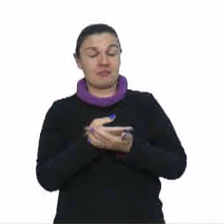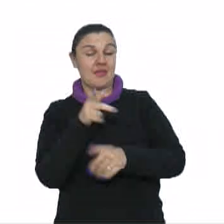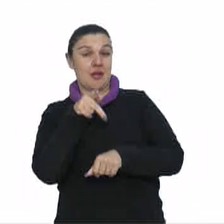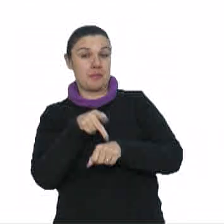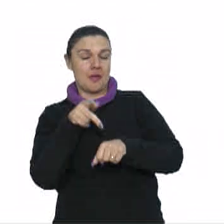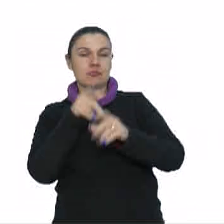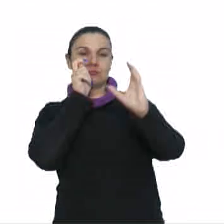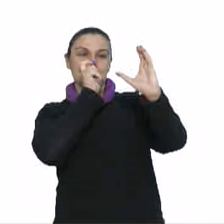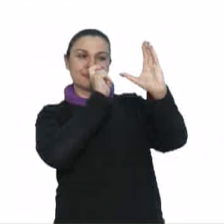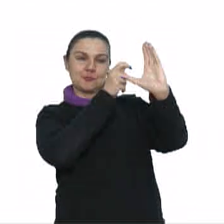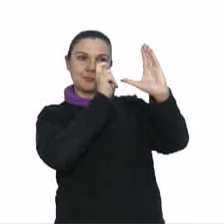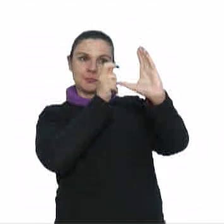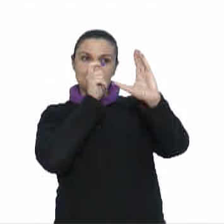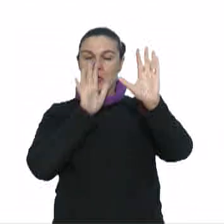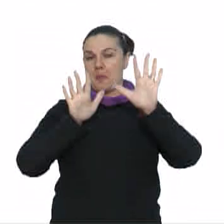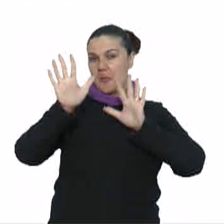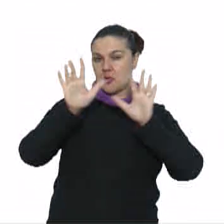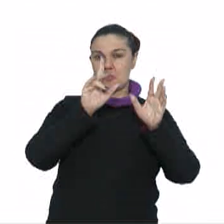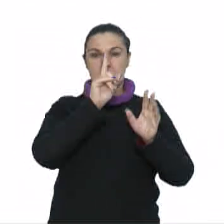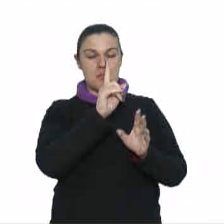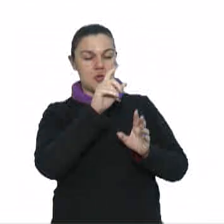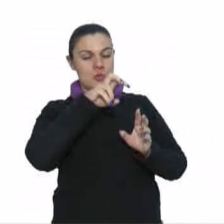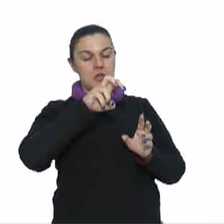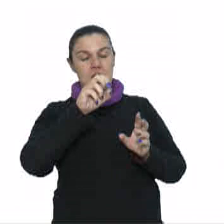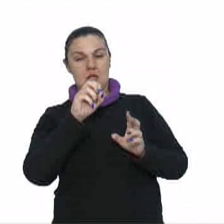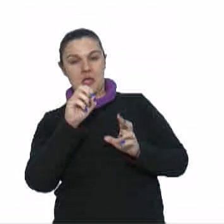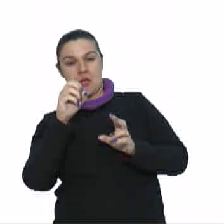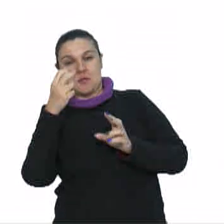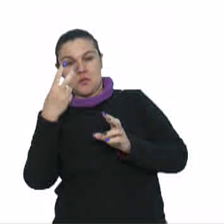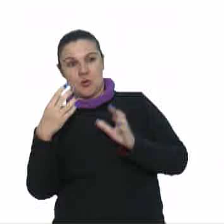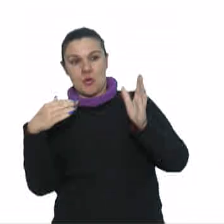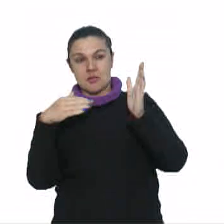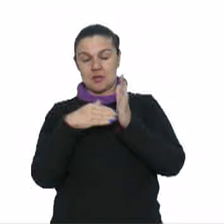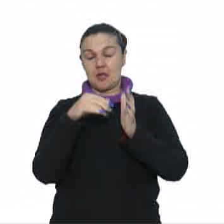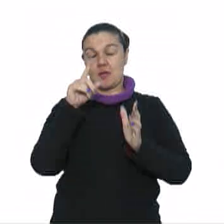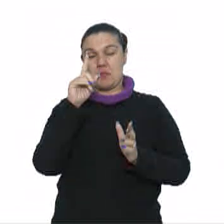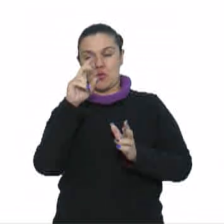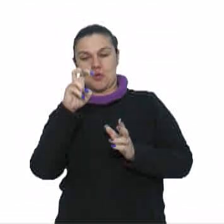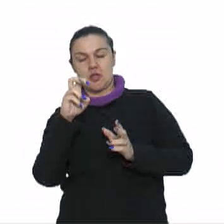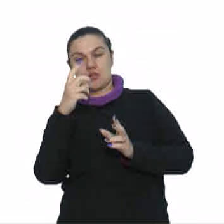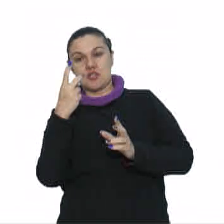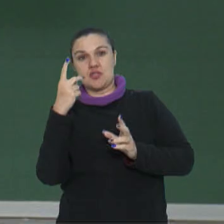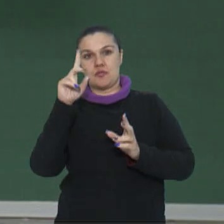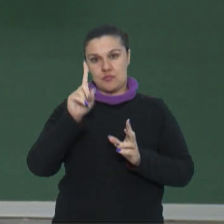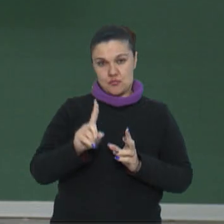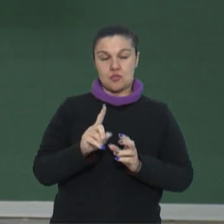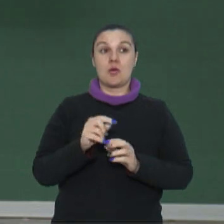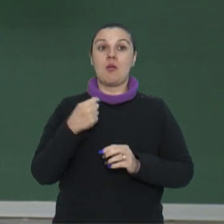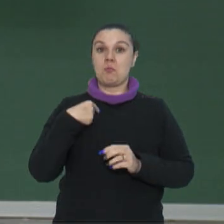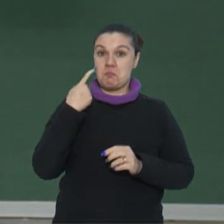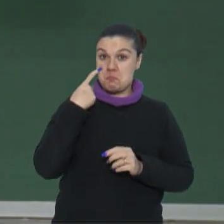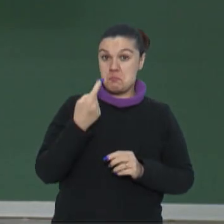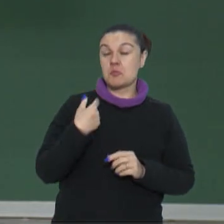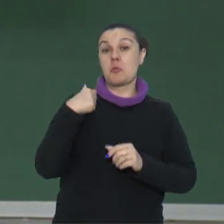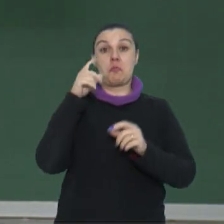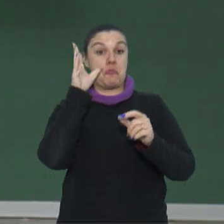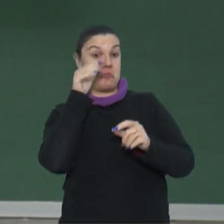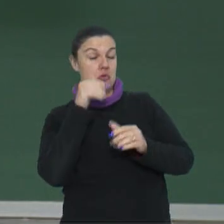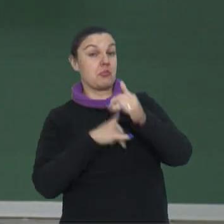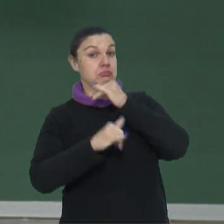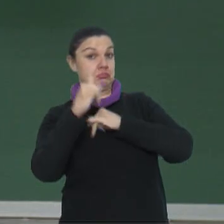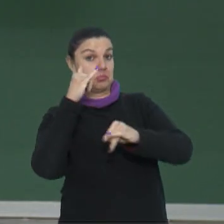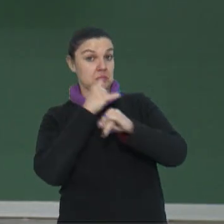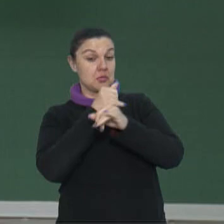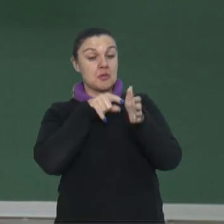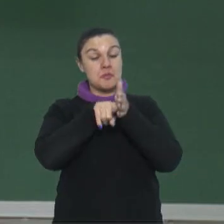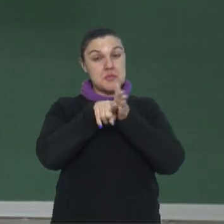foi esculpida entre 1502 a 1521. Poxa vida, vale a pena, coloquem na internet, deem mais uma pesquisadinha